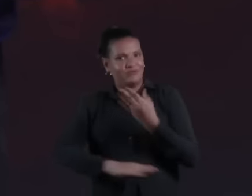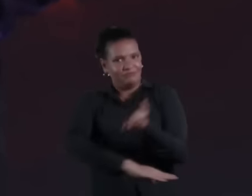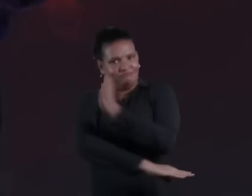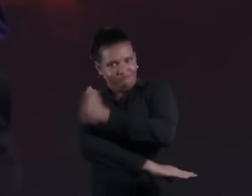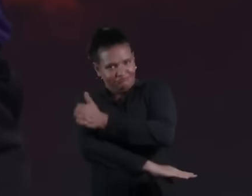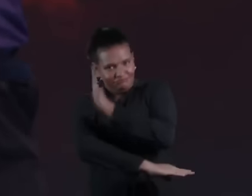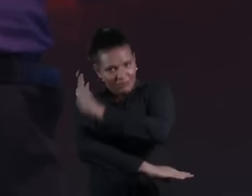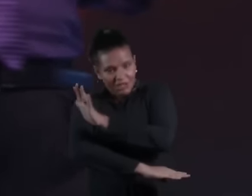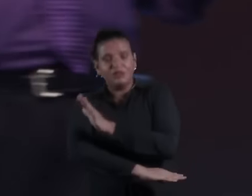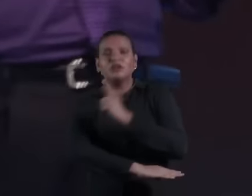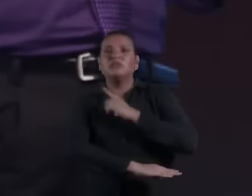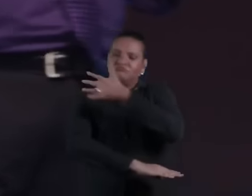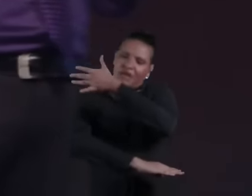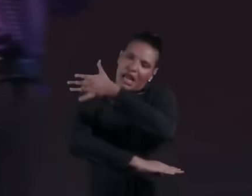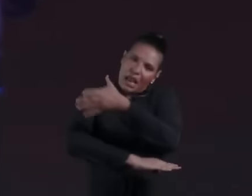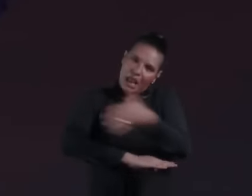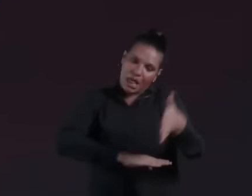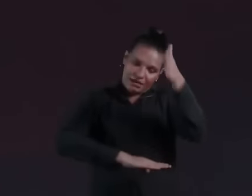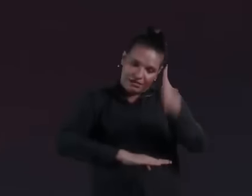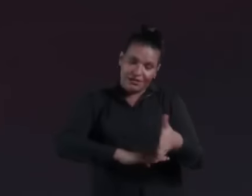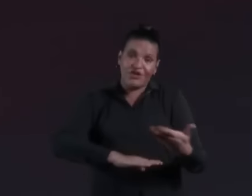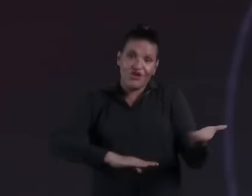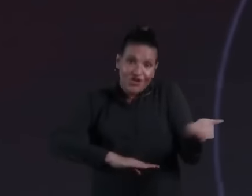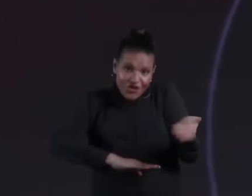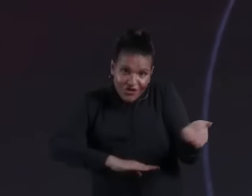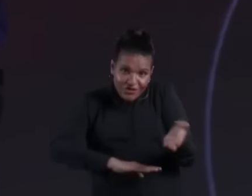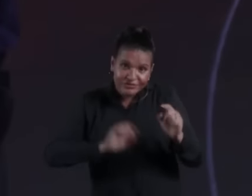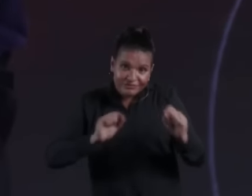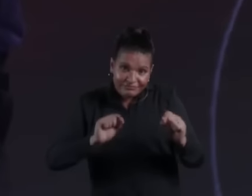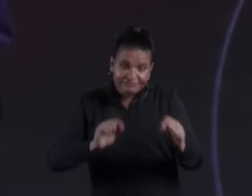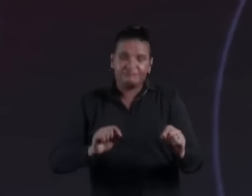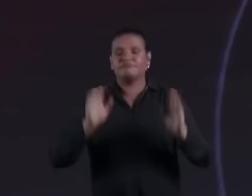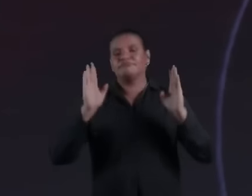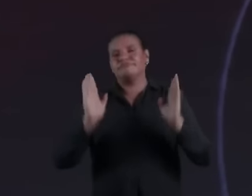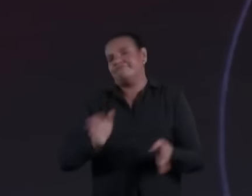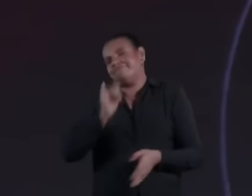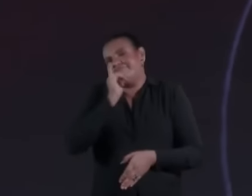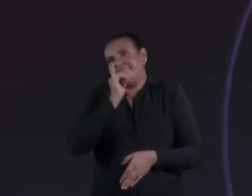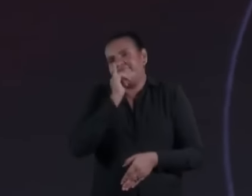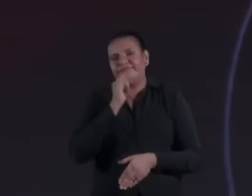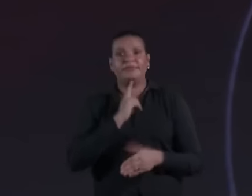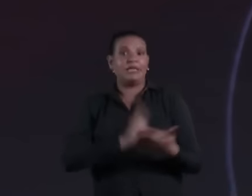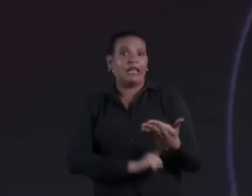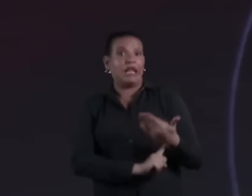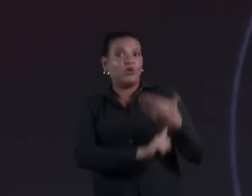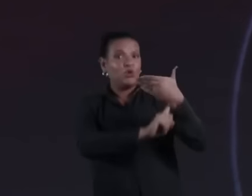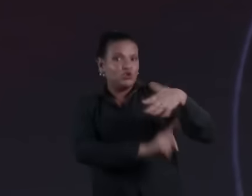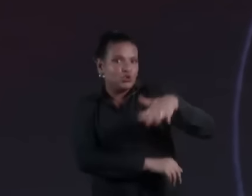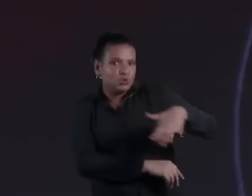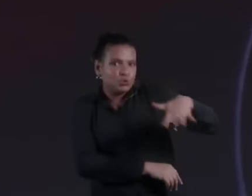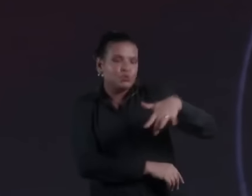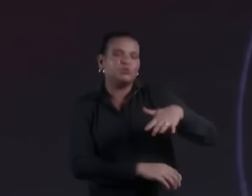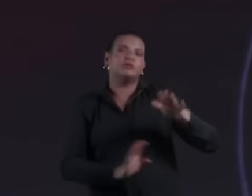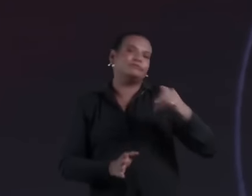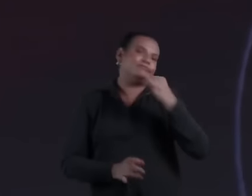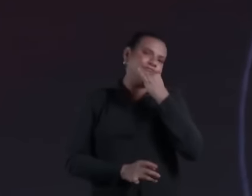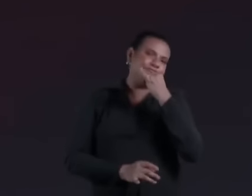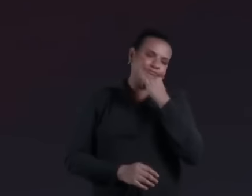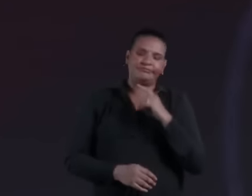permite por exemplo que médicos analisem uma doença quando ela nem tem